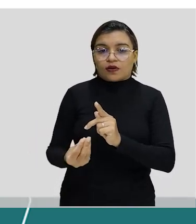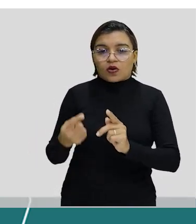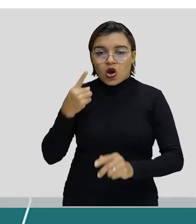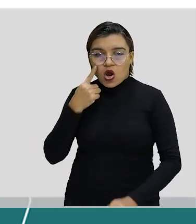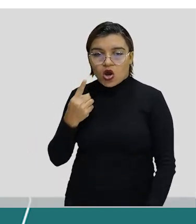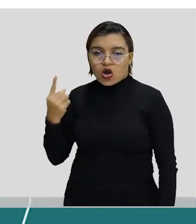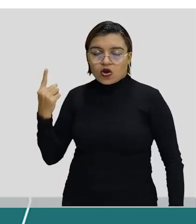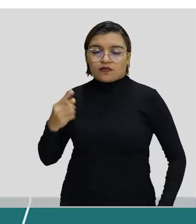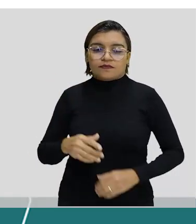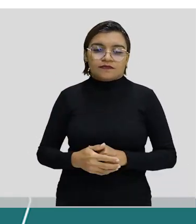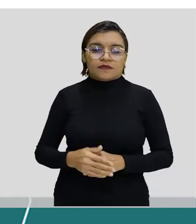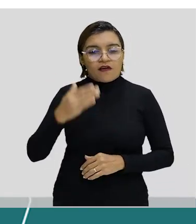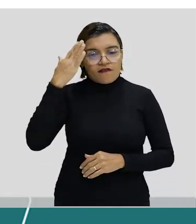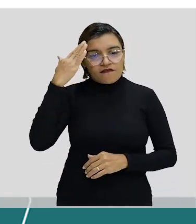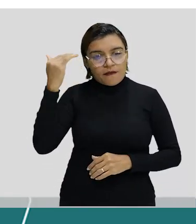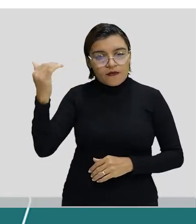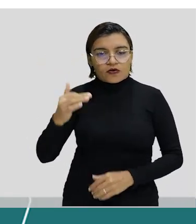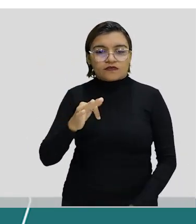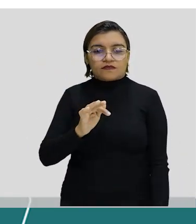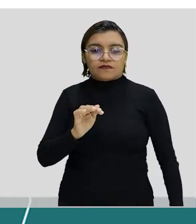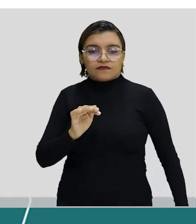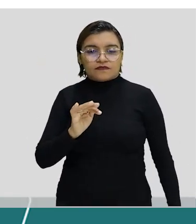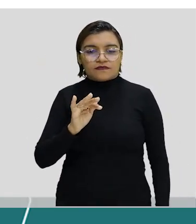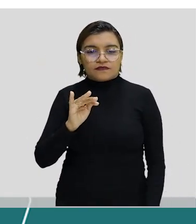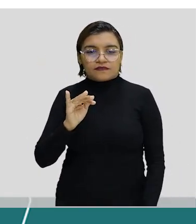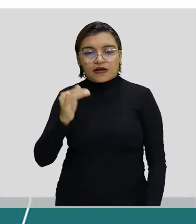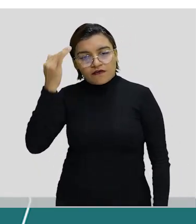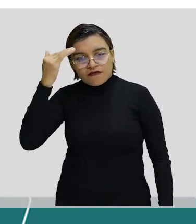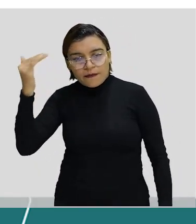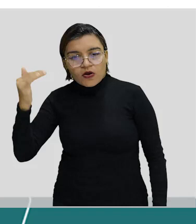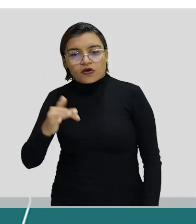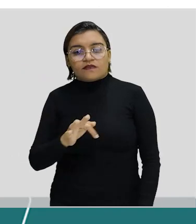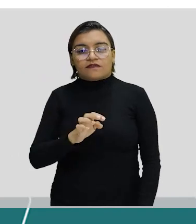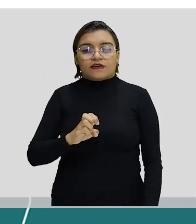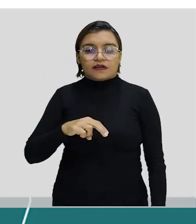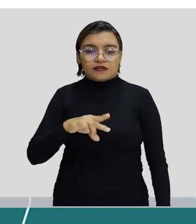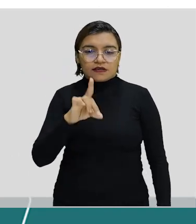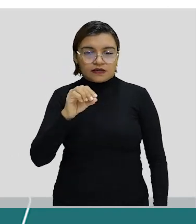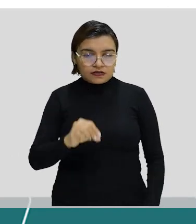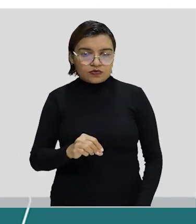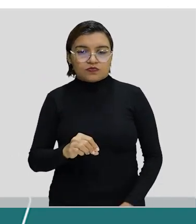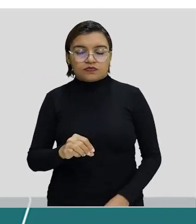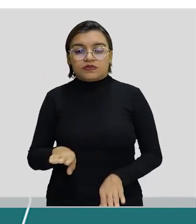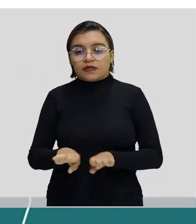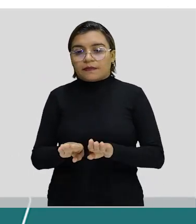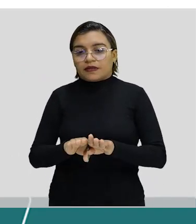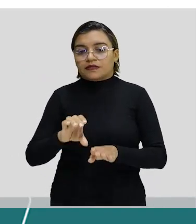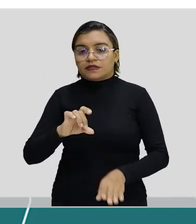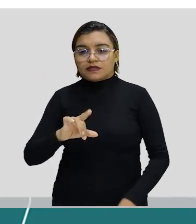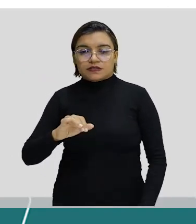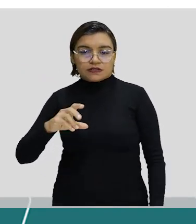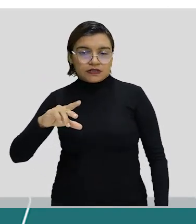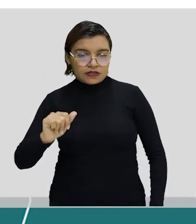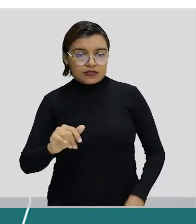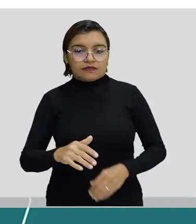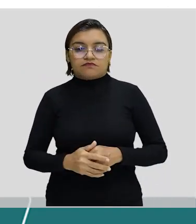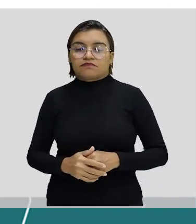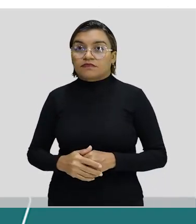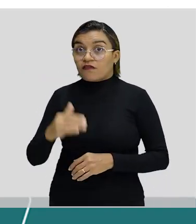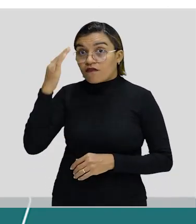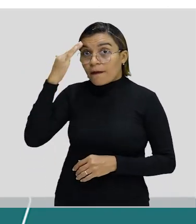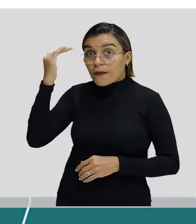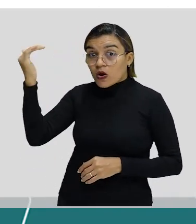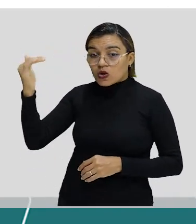Pessoa e Cecília Meirelles. Fernando Pessoa e Cecília Meirelles, famosos. Palavras que indicam